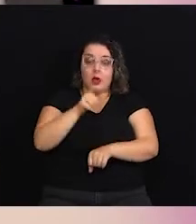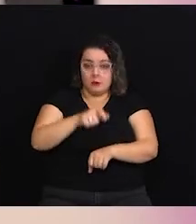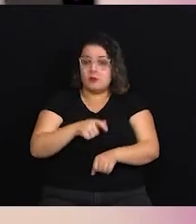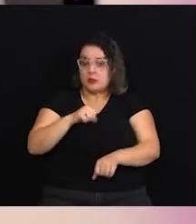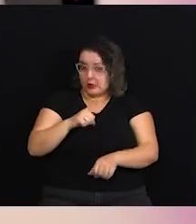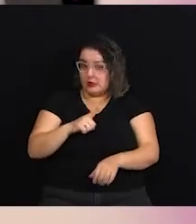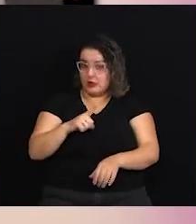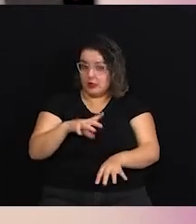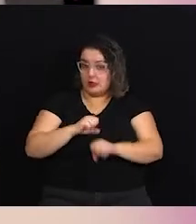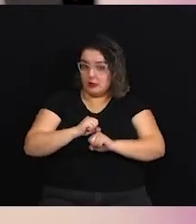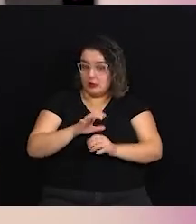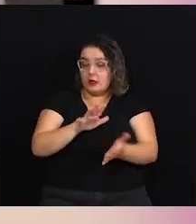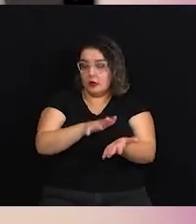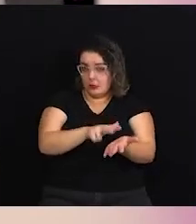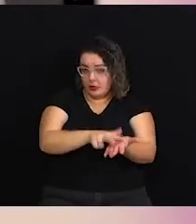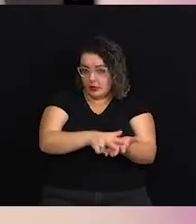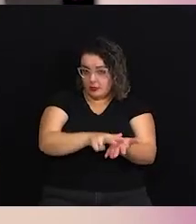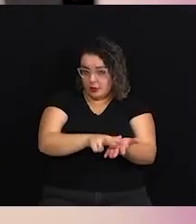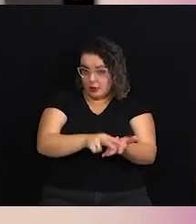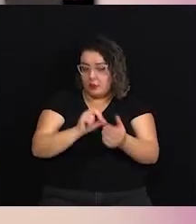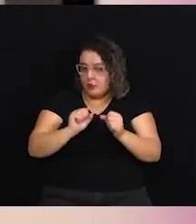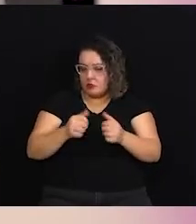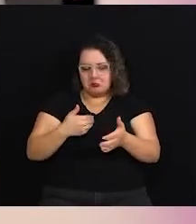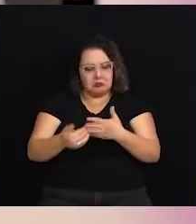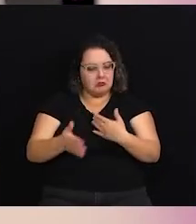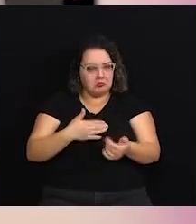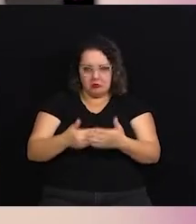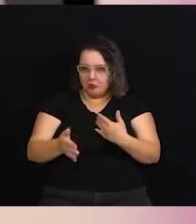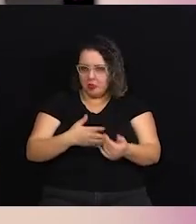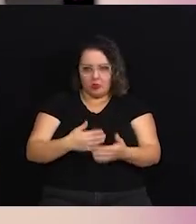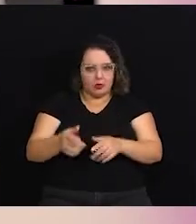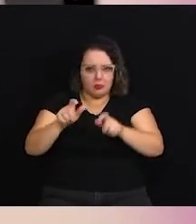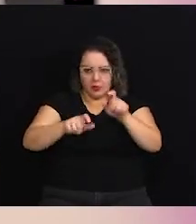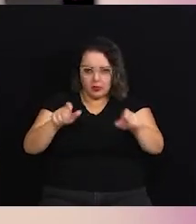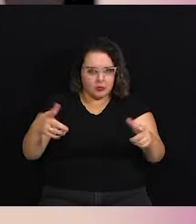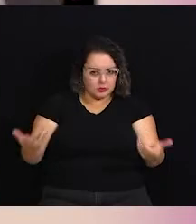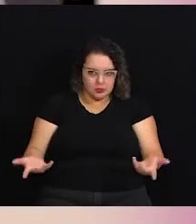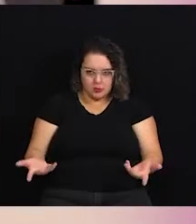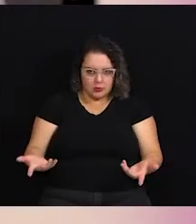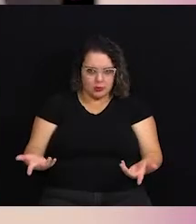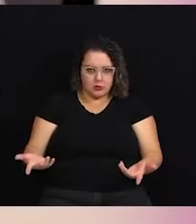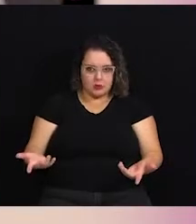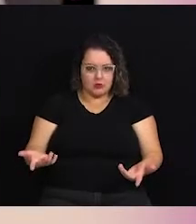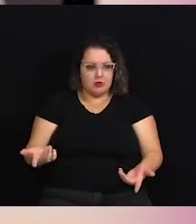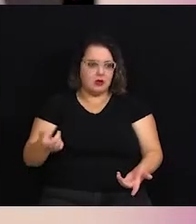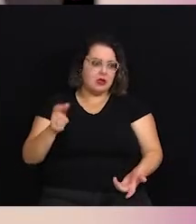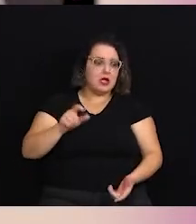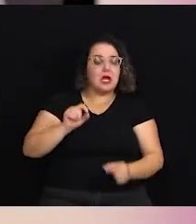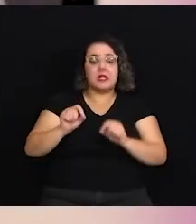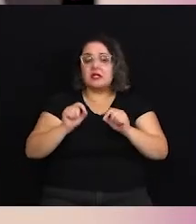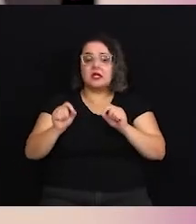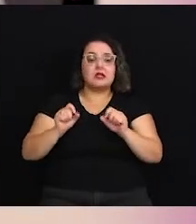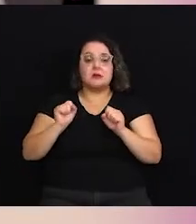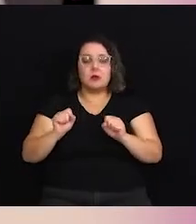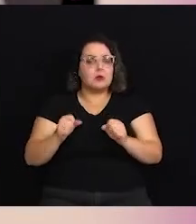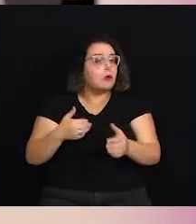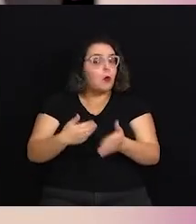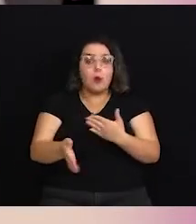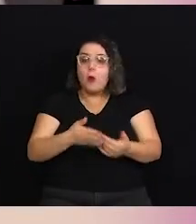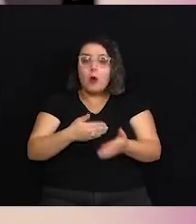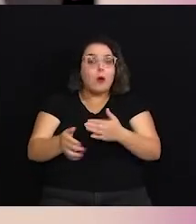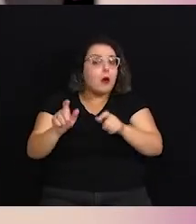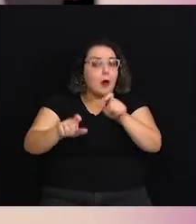que a pessoa que tem influencia no caso pode ser qualquer um de nós é porque eu só falo naquilo que você pode ter que